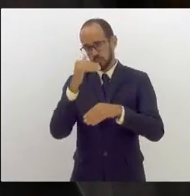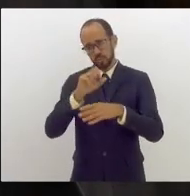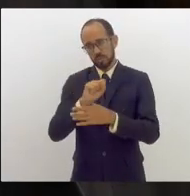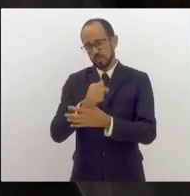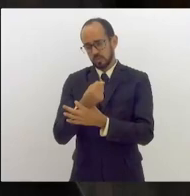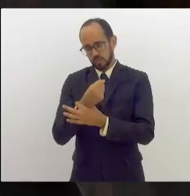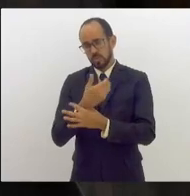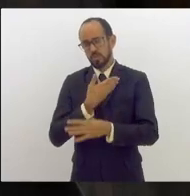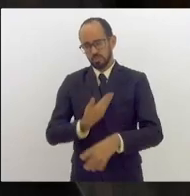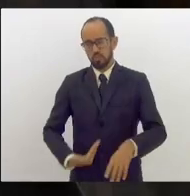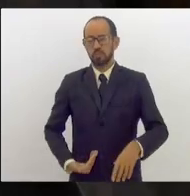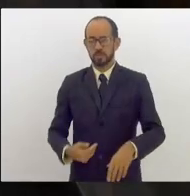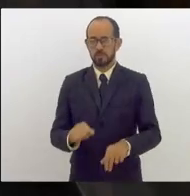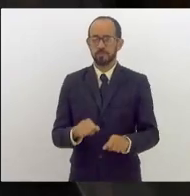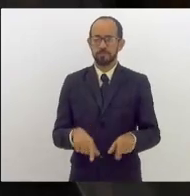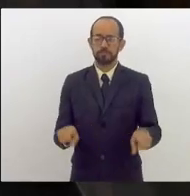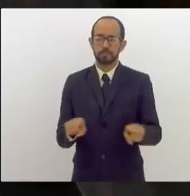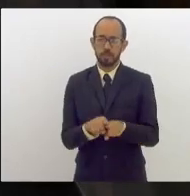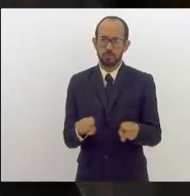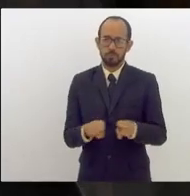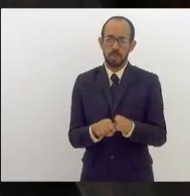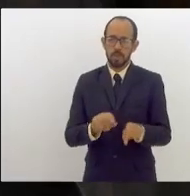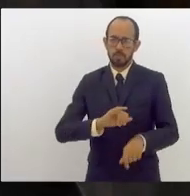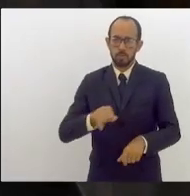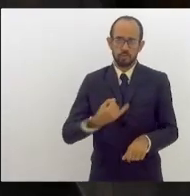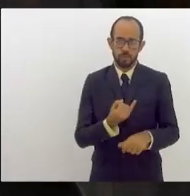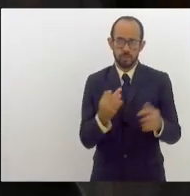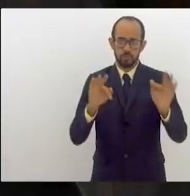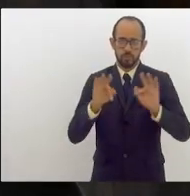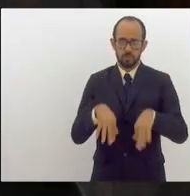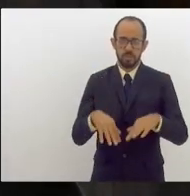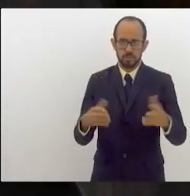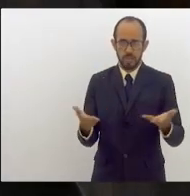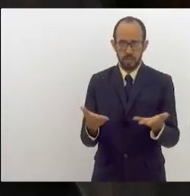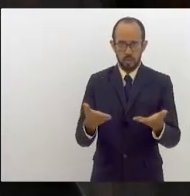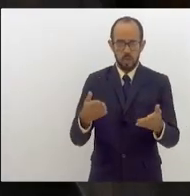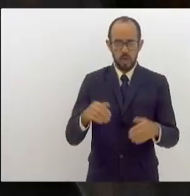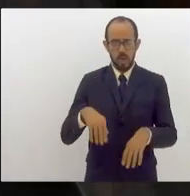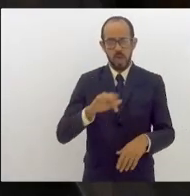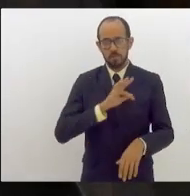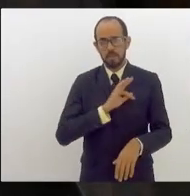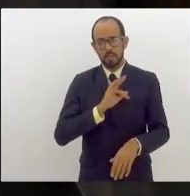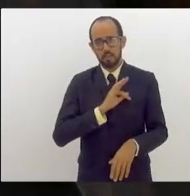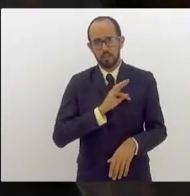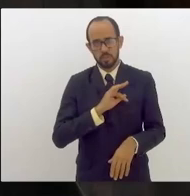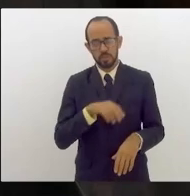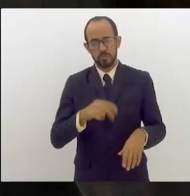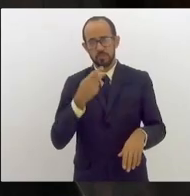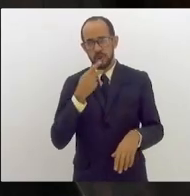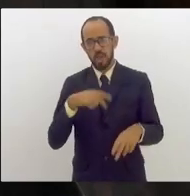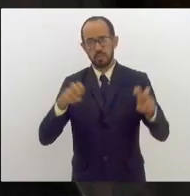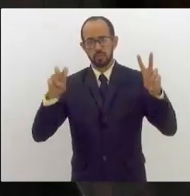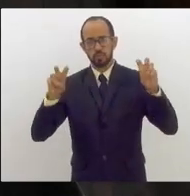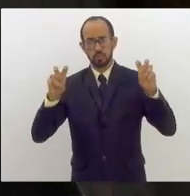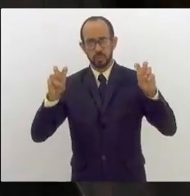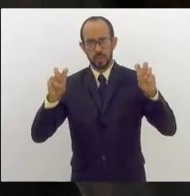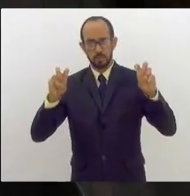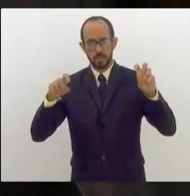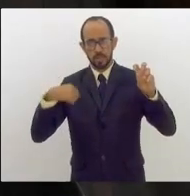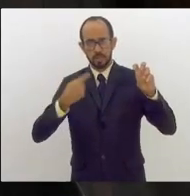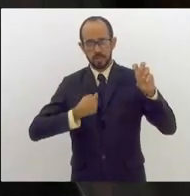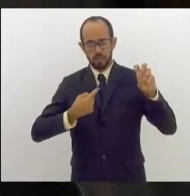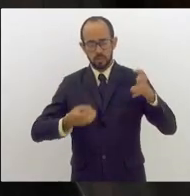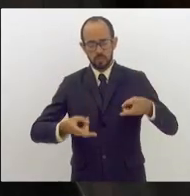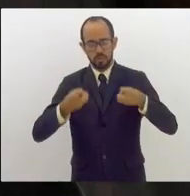Futuros policiais aproveita o ensejo também para terminar a matar Rocha para falar de um tema que eu observei